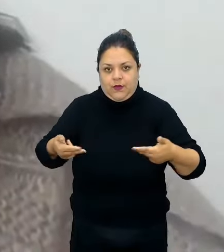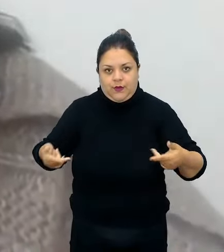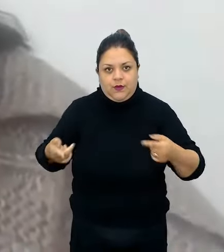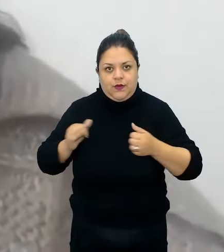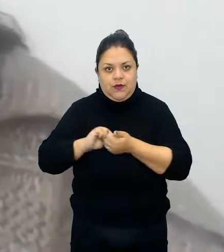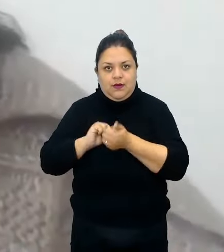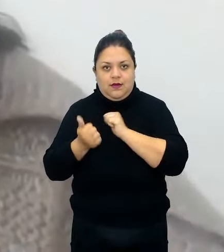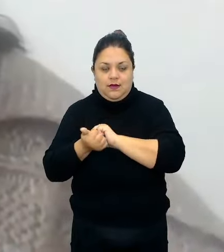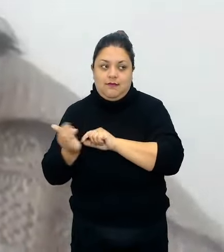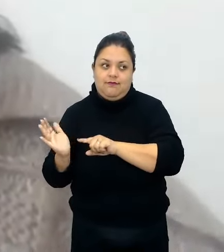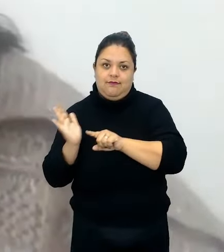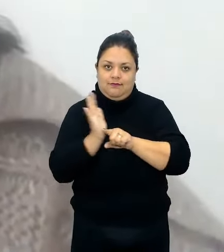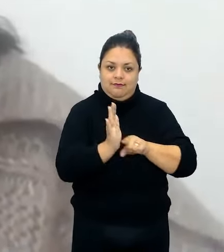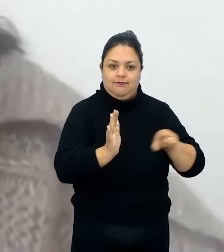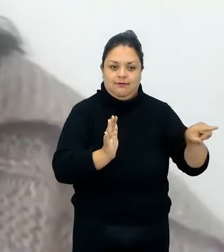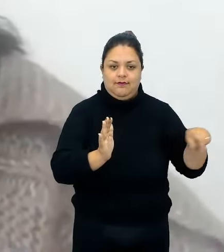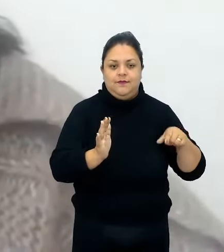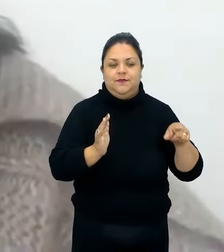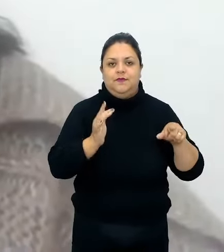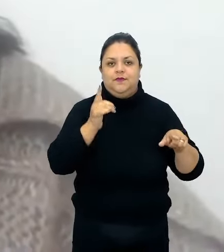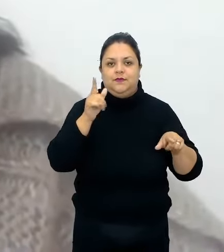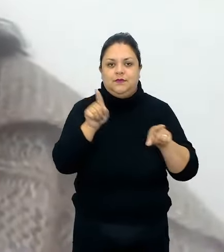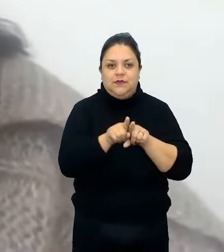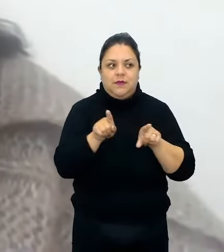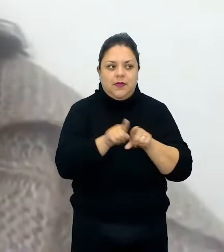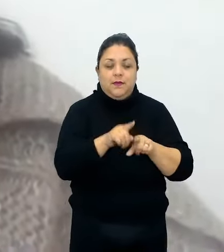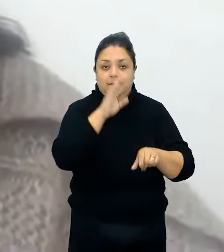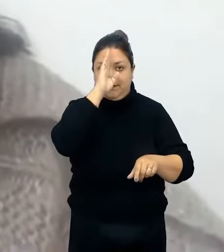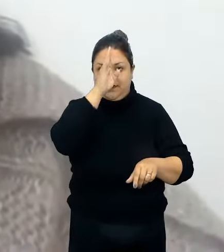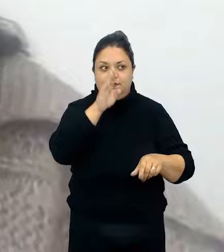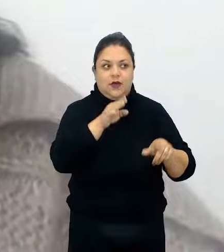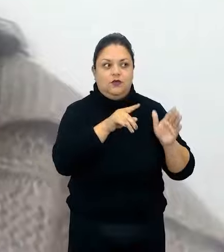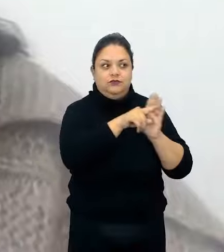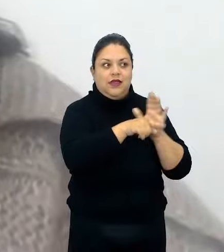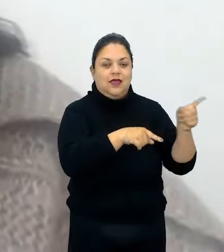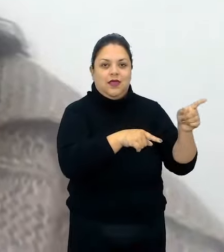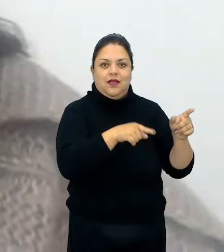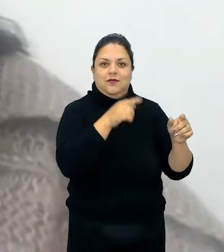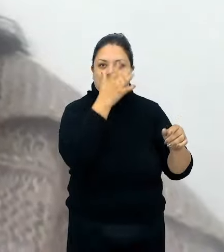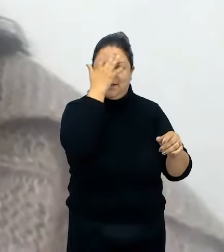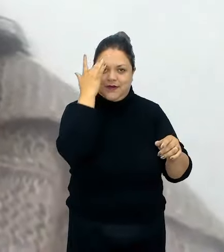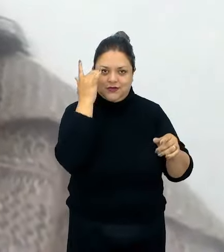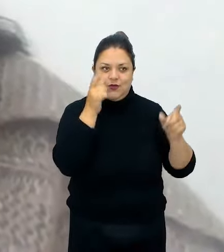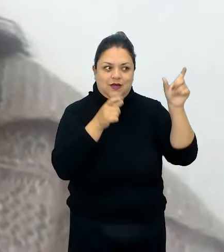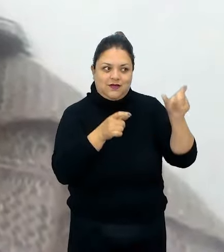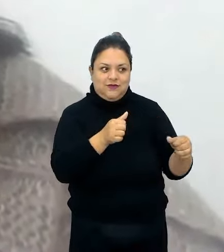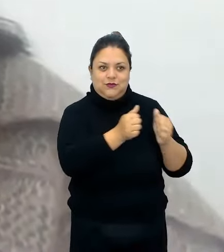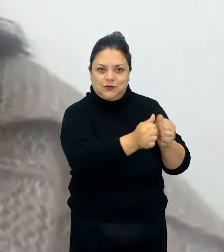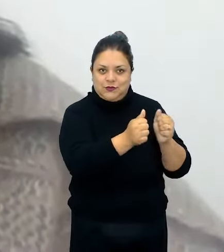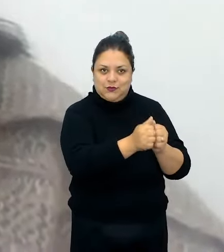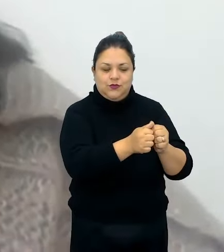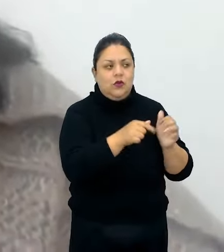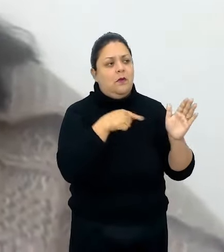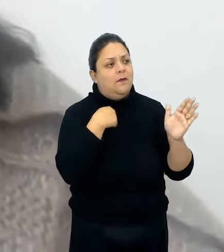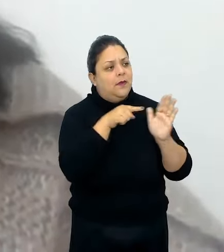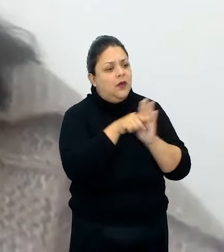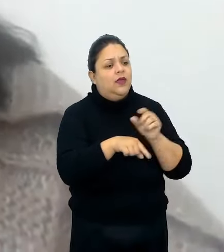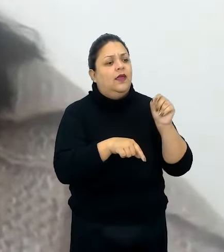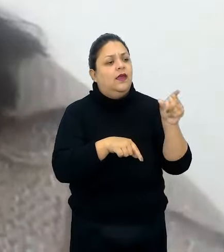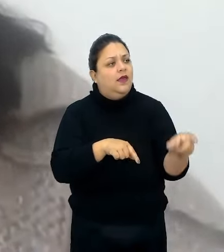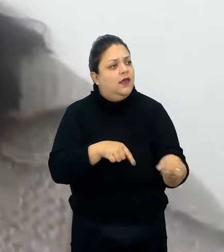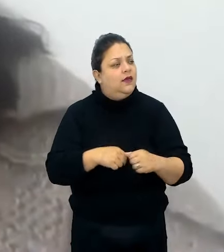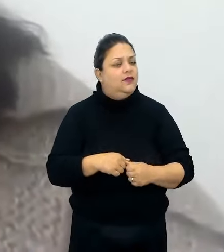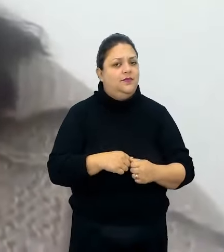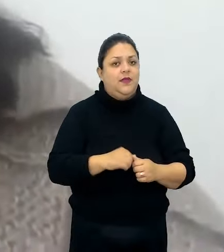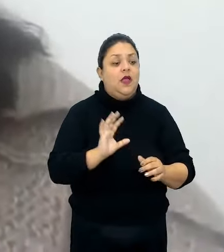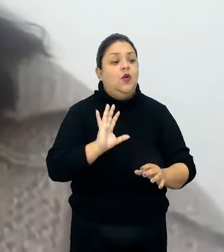esse recolhimento, né, de informações. Quem é esse aluno, né, o que foi que aconteceu, né,